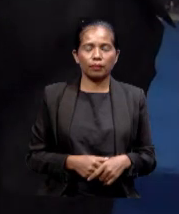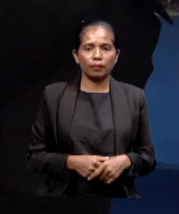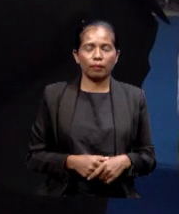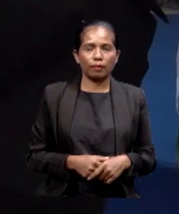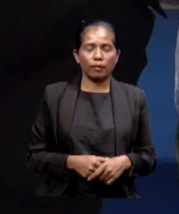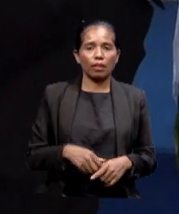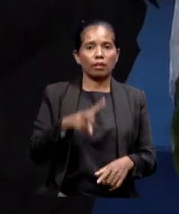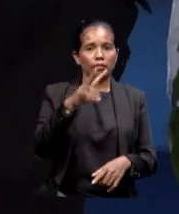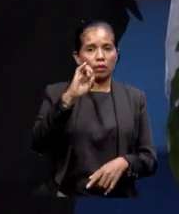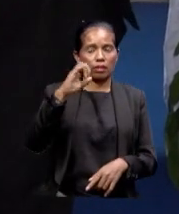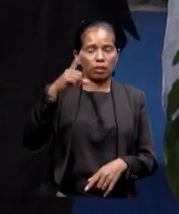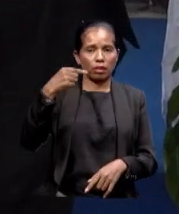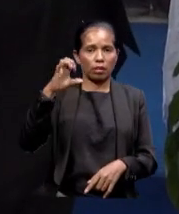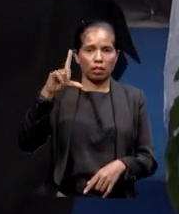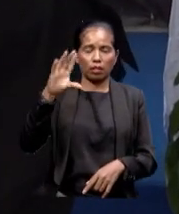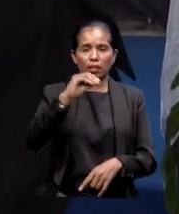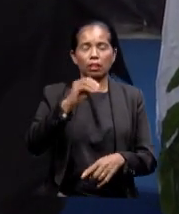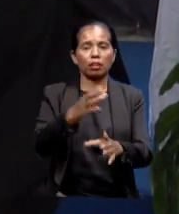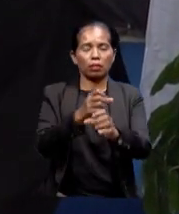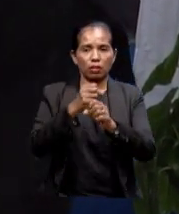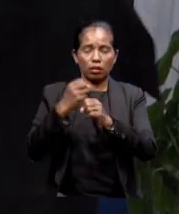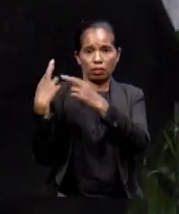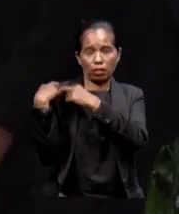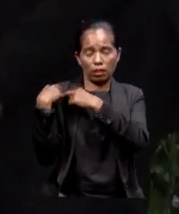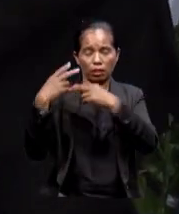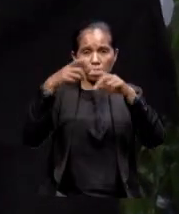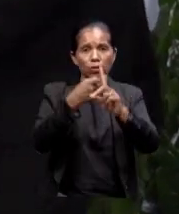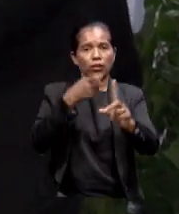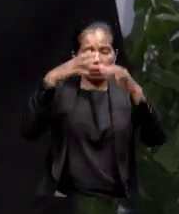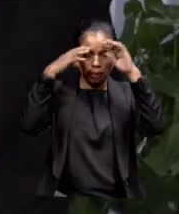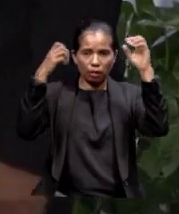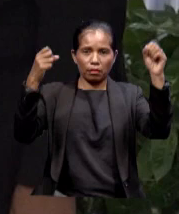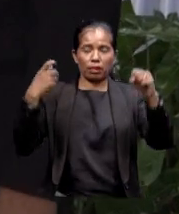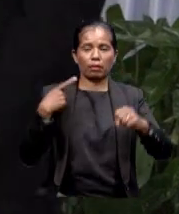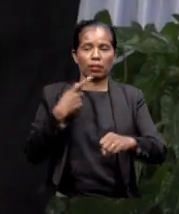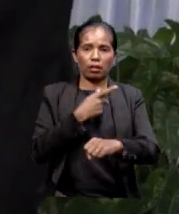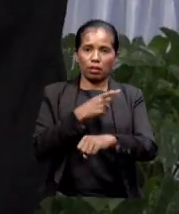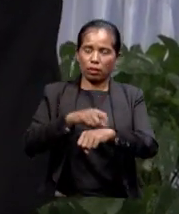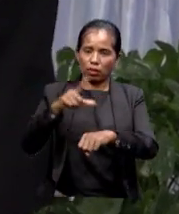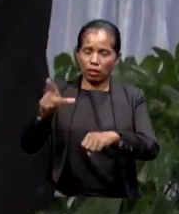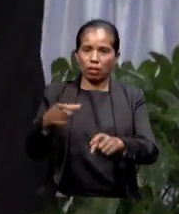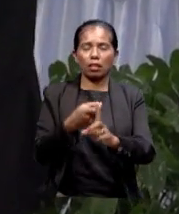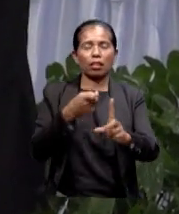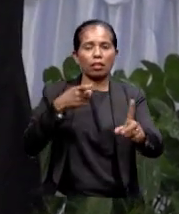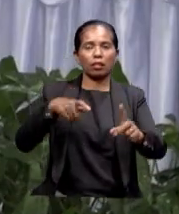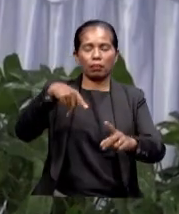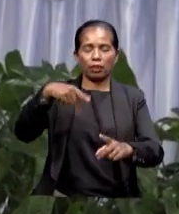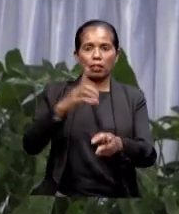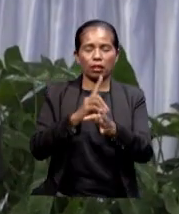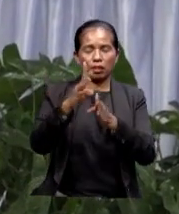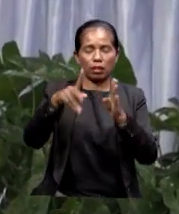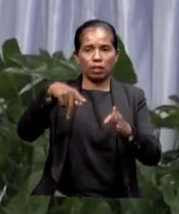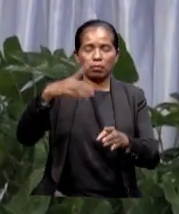Virgílio Guterres simo na posse o presidente do Parlamento Nacional, Aniceto Guterres López, no dar provedor de direitos humanos na justiça